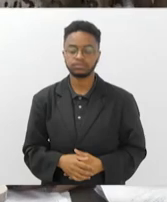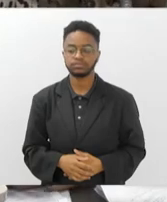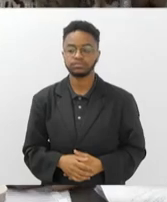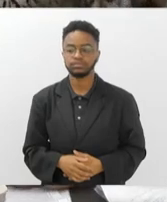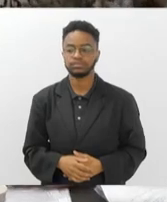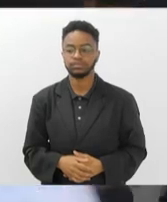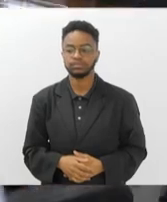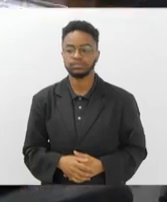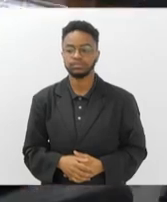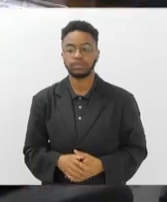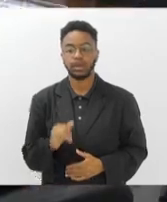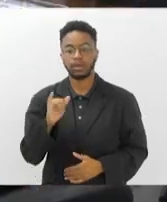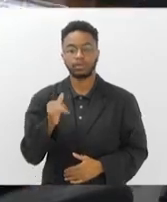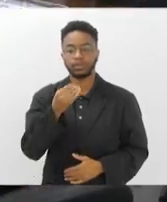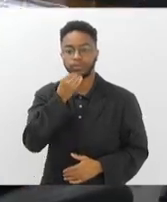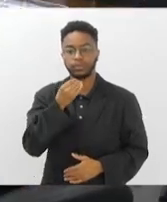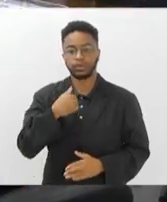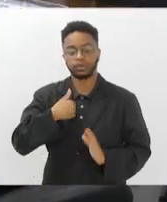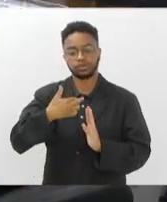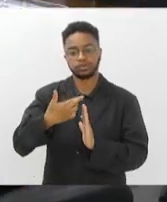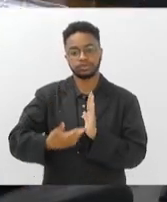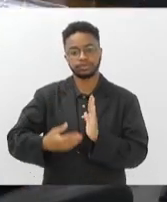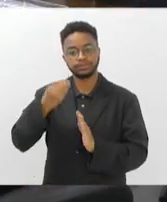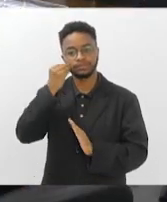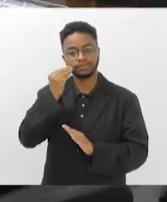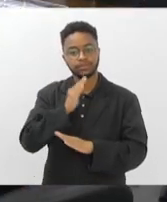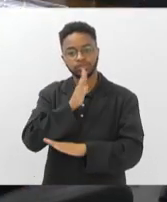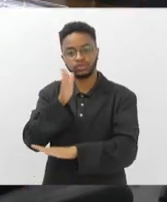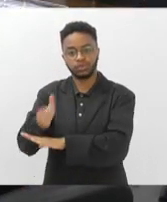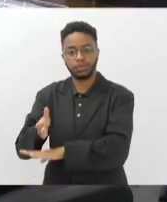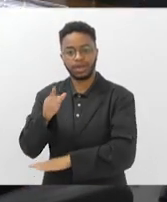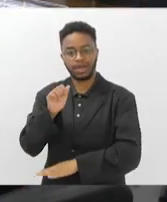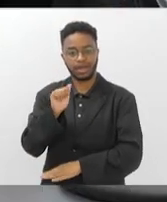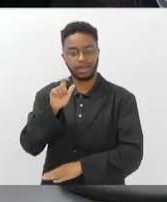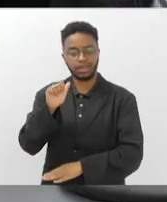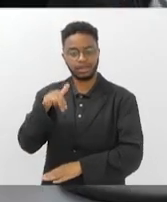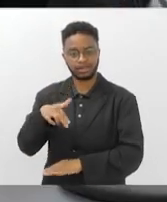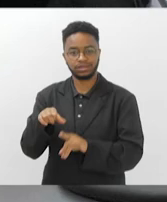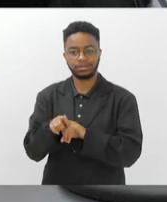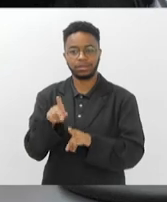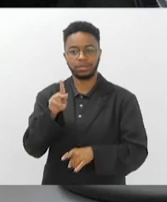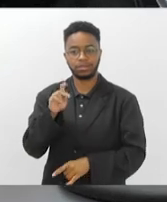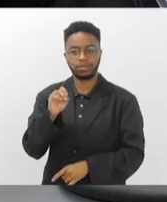Aproveitando a minha relatoria que está no intuito de derrubar o deputado Alan Lopes, deputado Pobel.